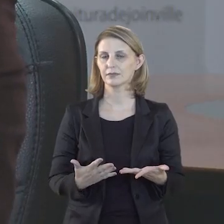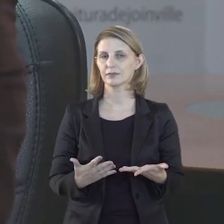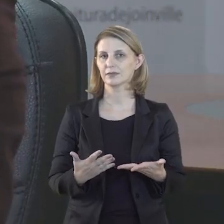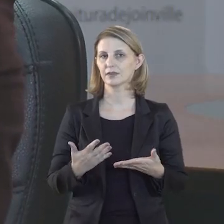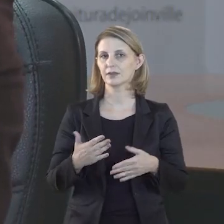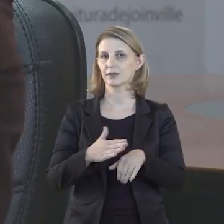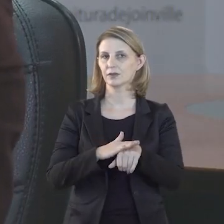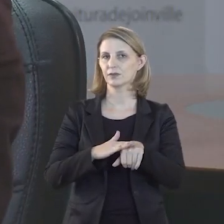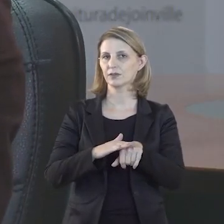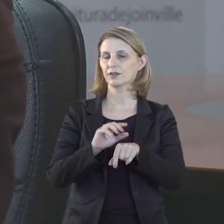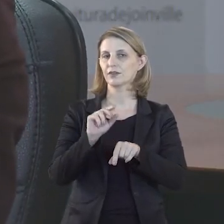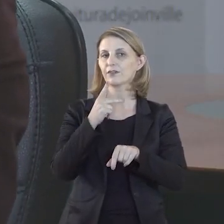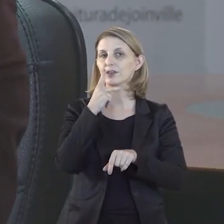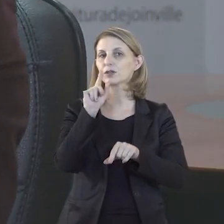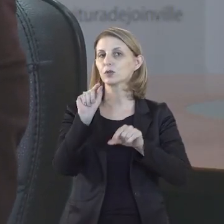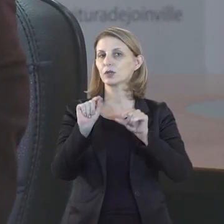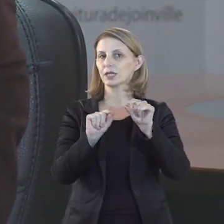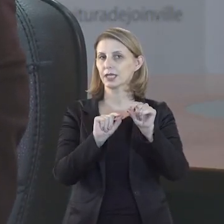Uma boa pergunta.